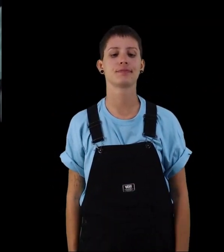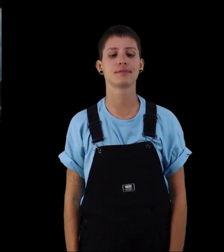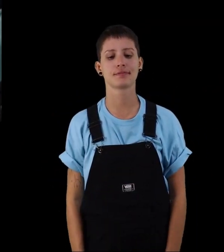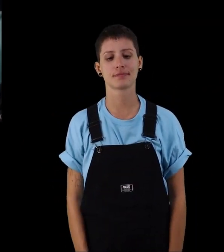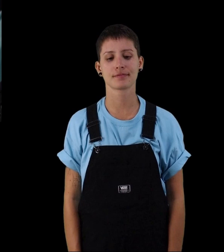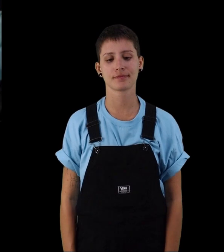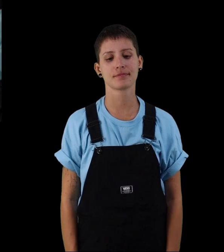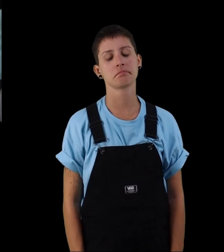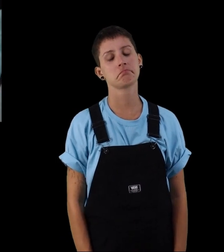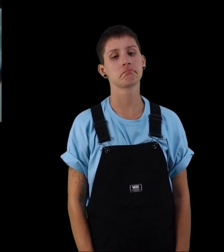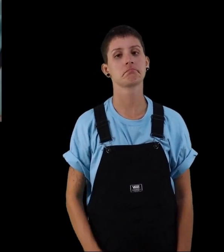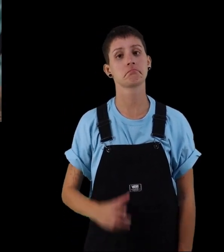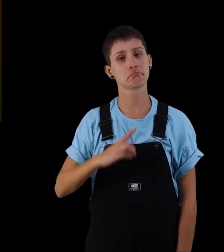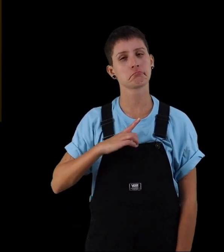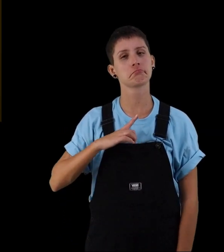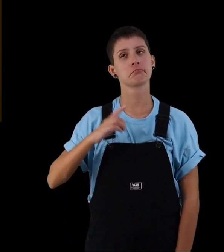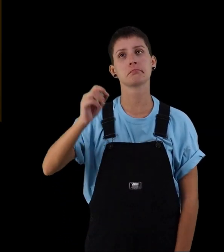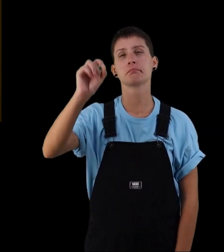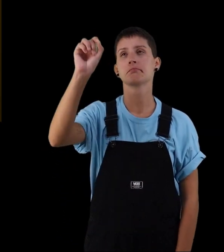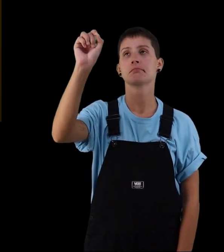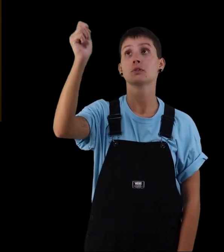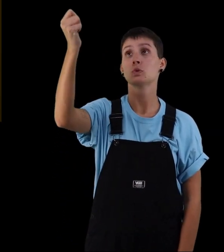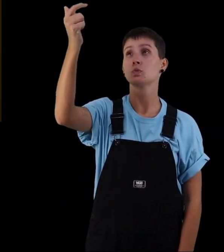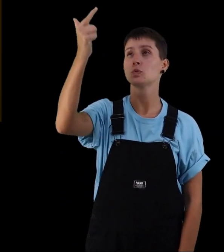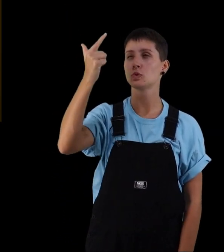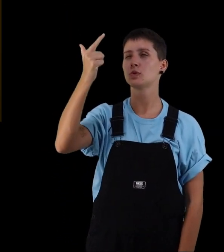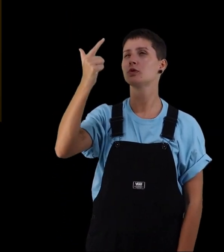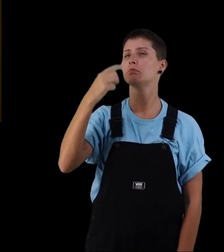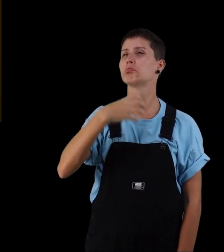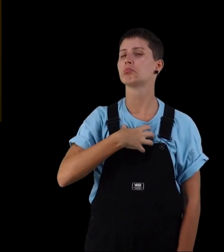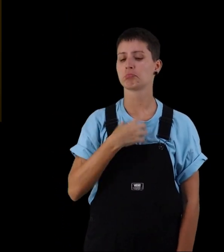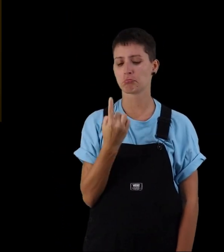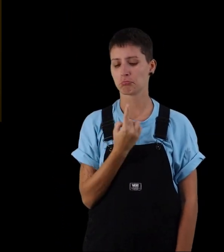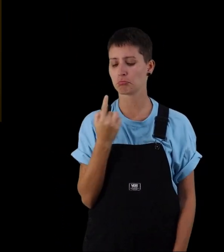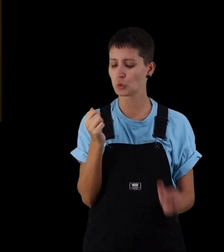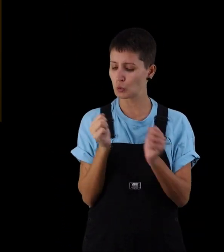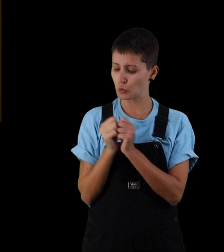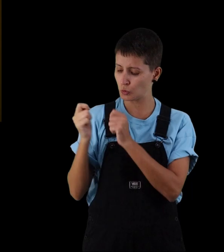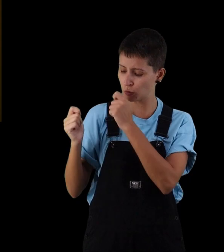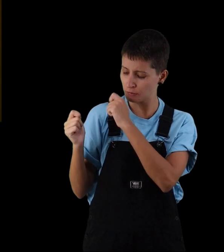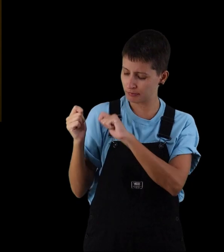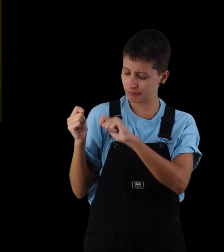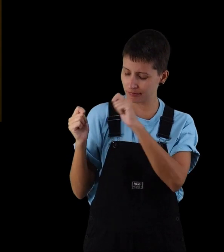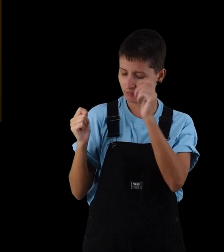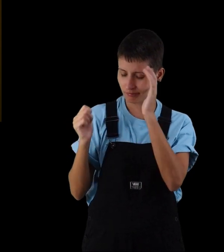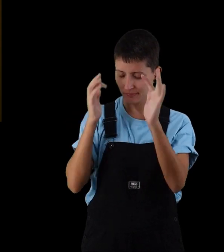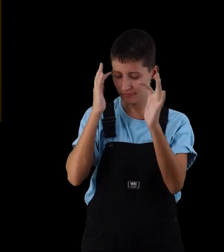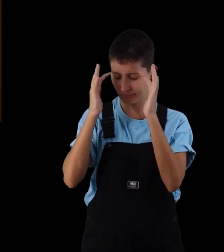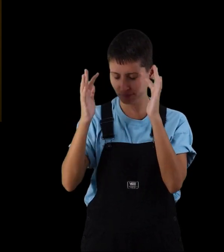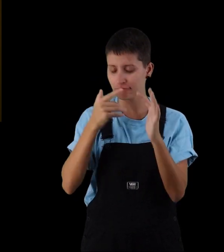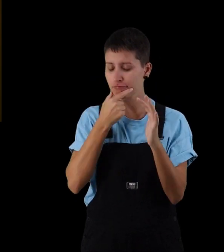violino. Bolhas de sabão espalham-se no ar. Numa tarde de sol e solidão, acompanhado de seu querido